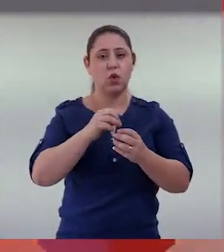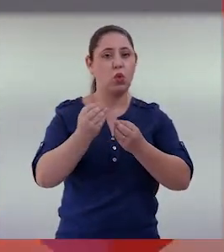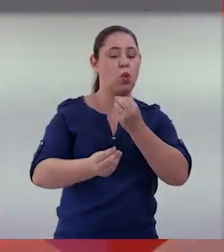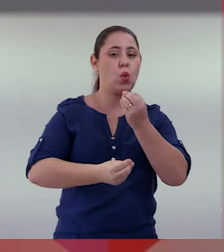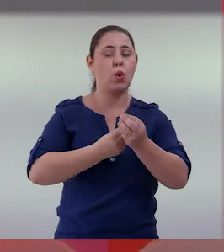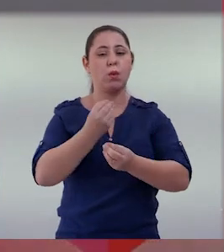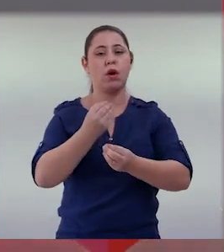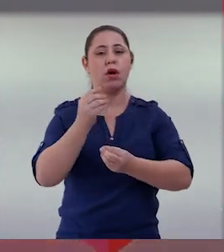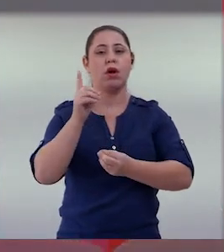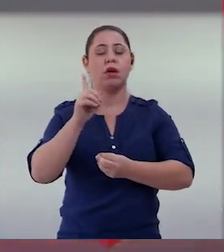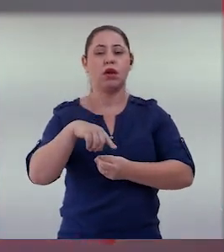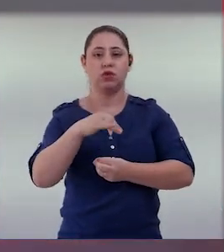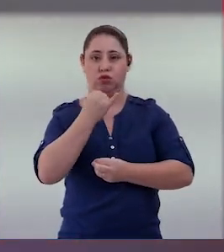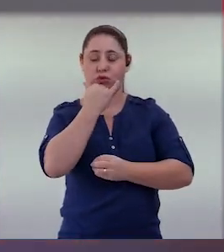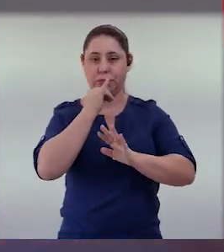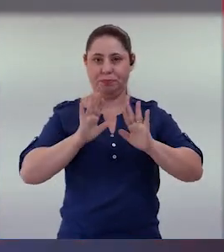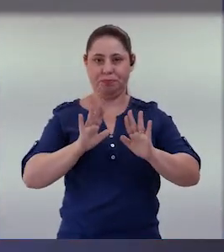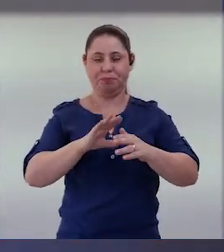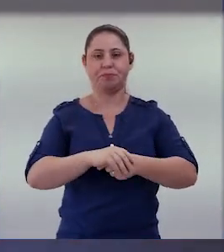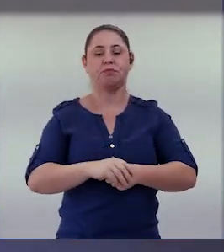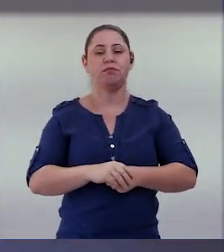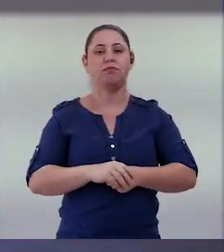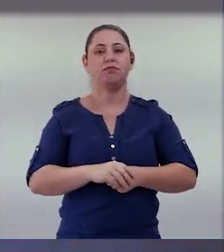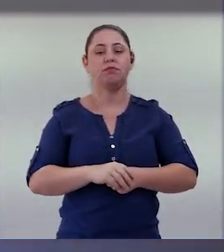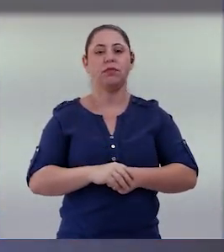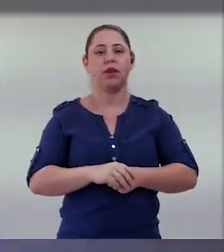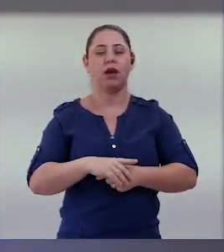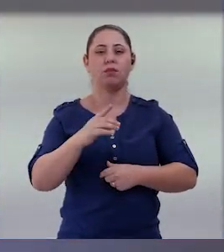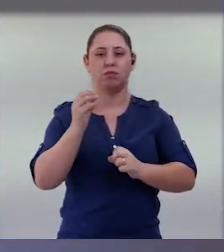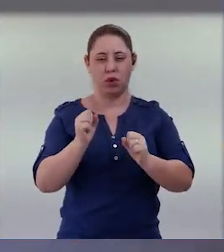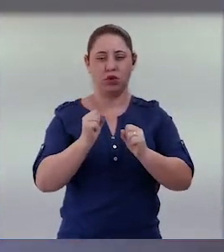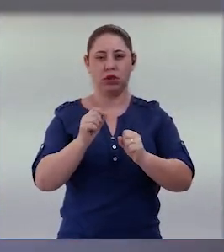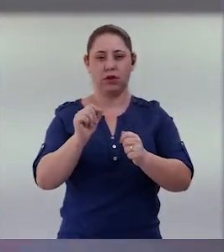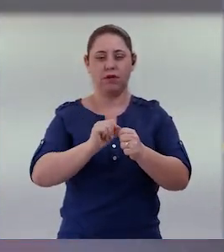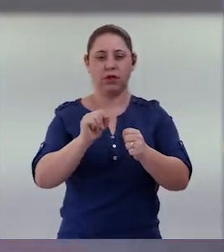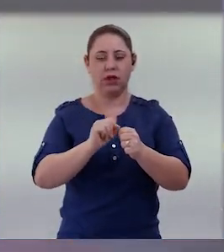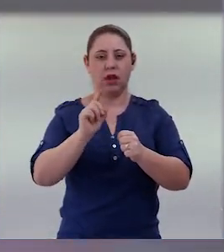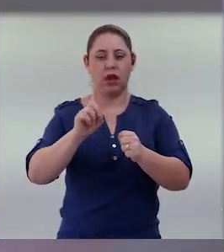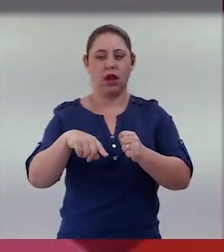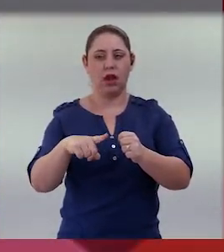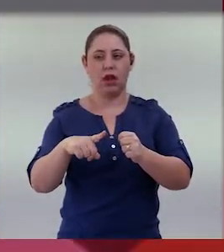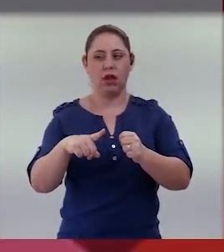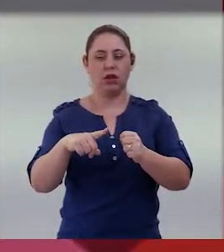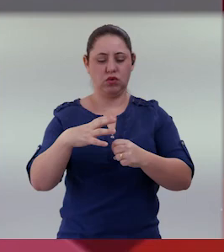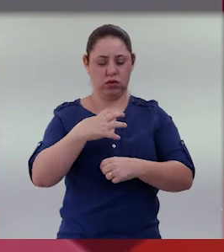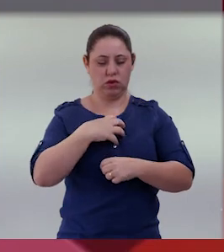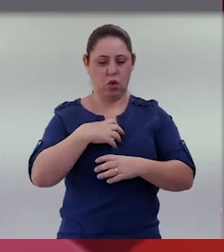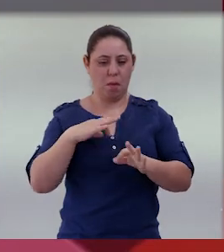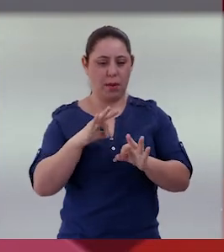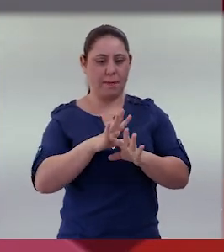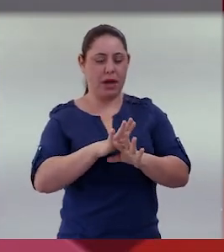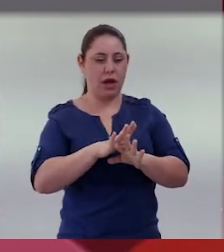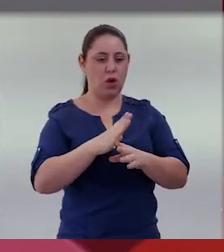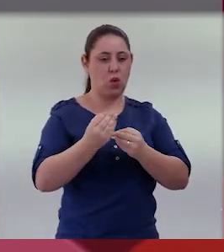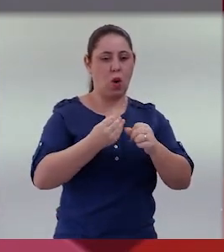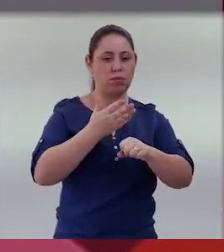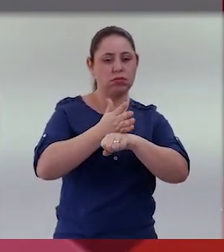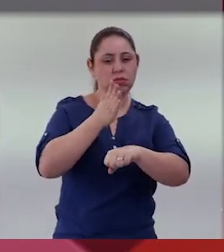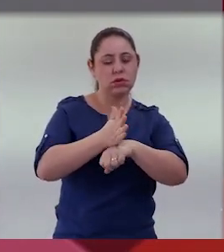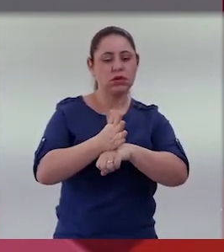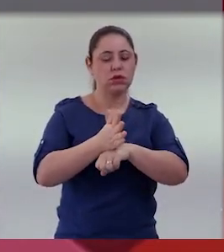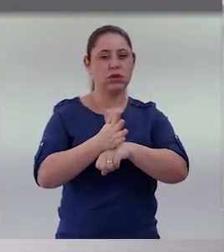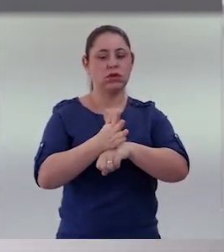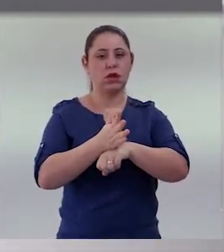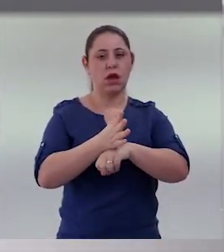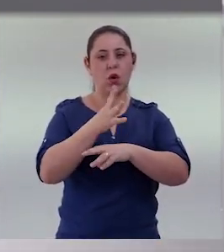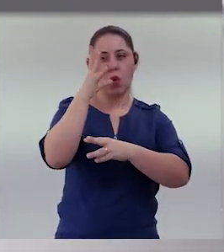gente driblar, a gente ter, a possibilidade de driblar esses sintomas, né, e